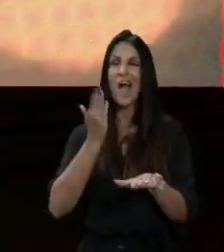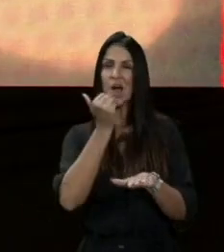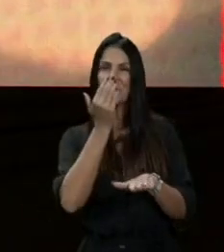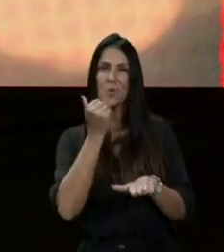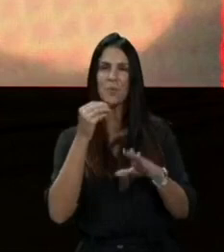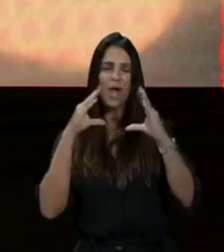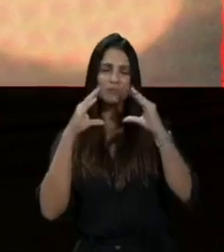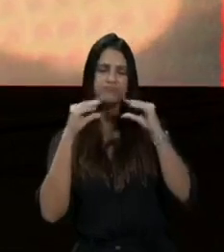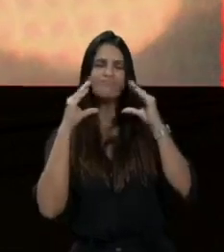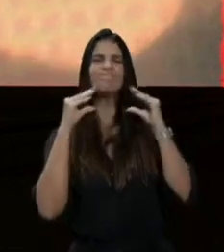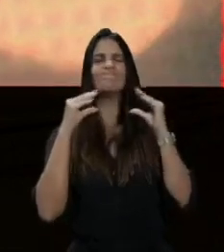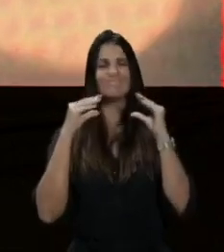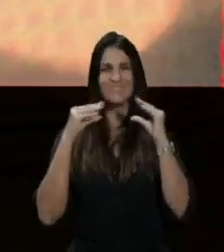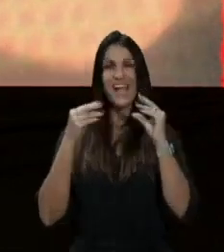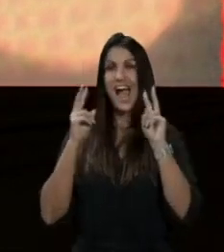peixes do aquário